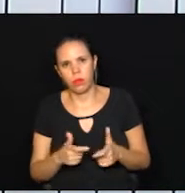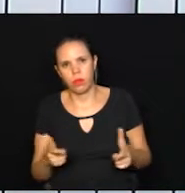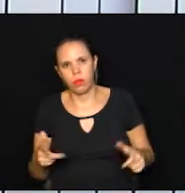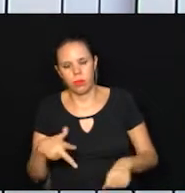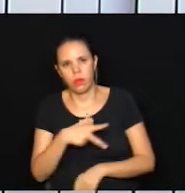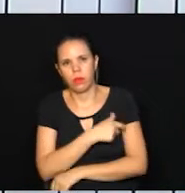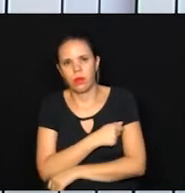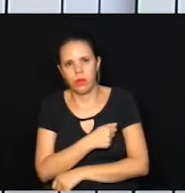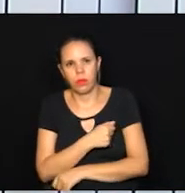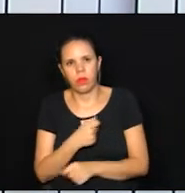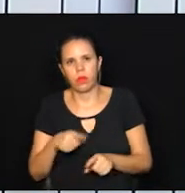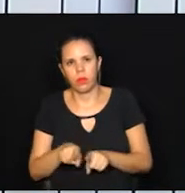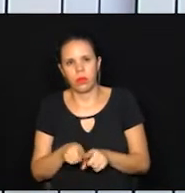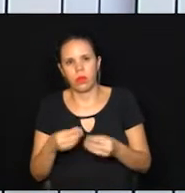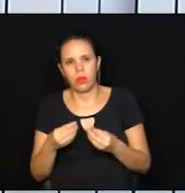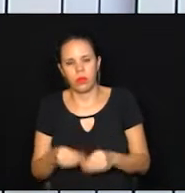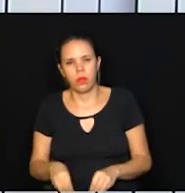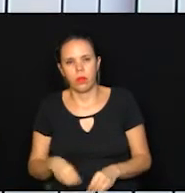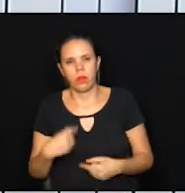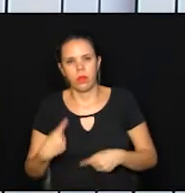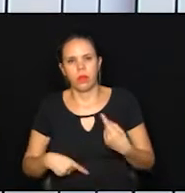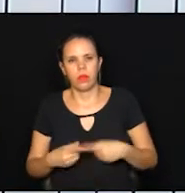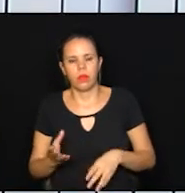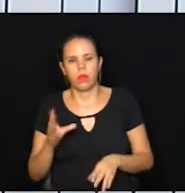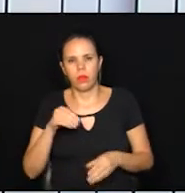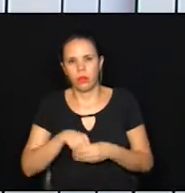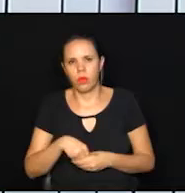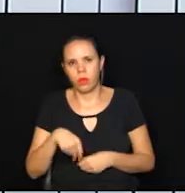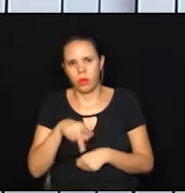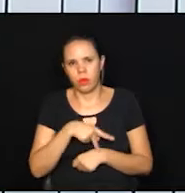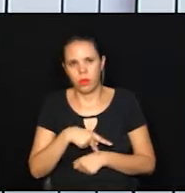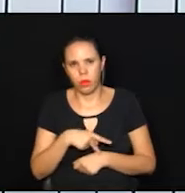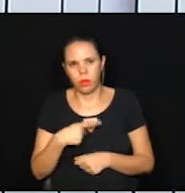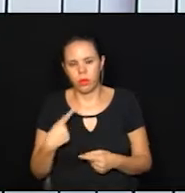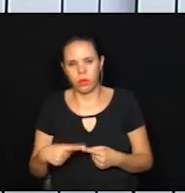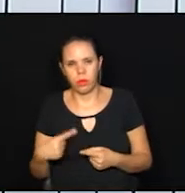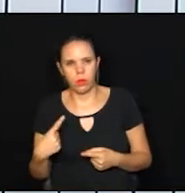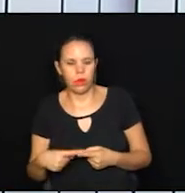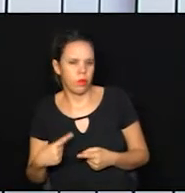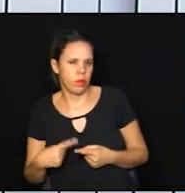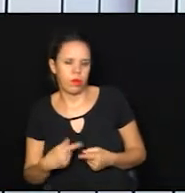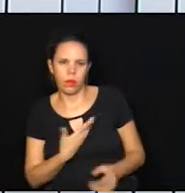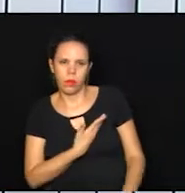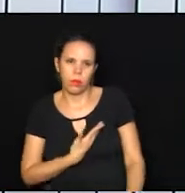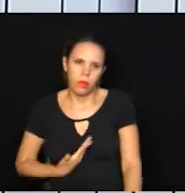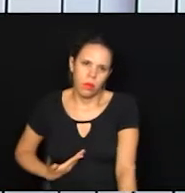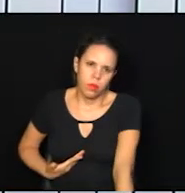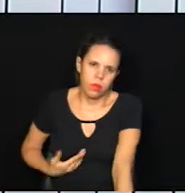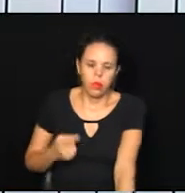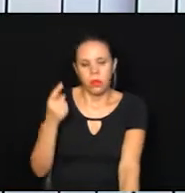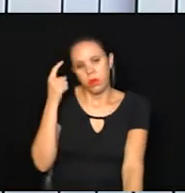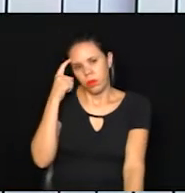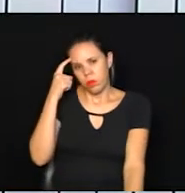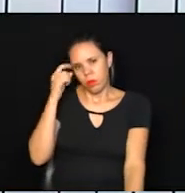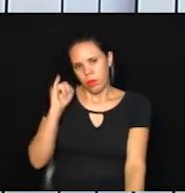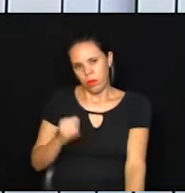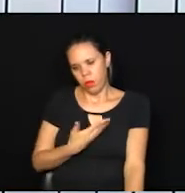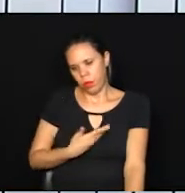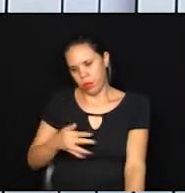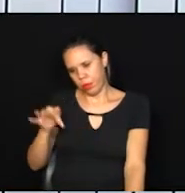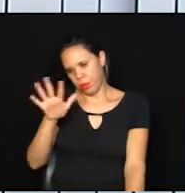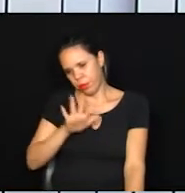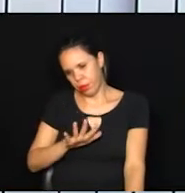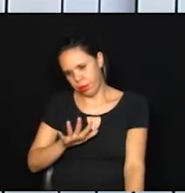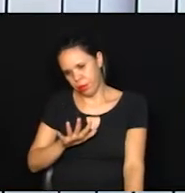e traz um impacto também para a política interna do nosso país, porque os governadores pensam, ora, se o governo federal